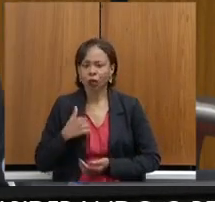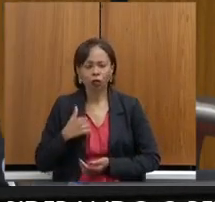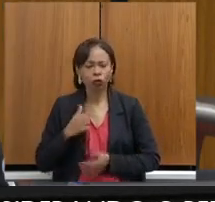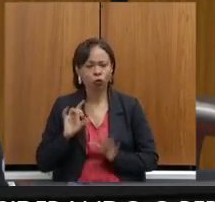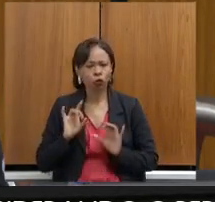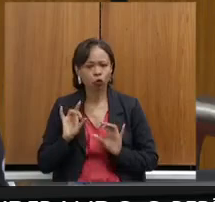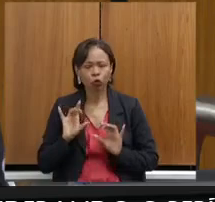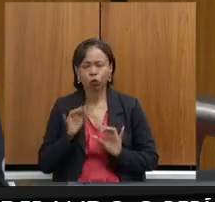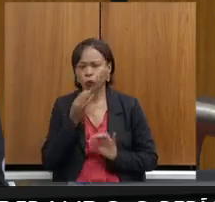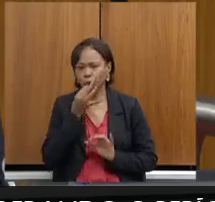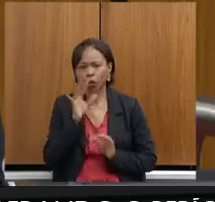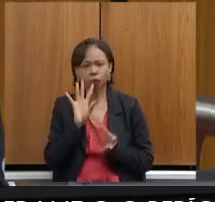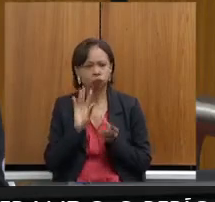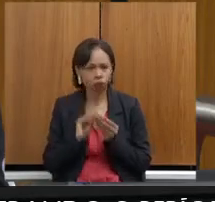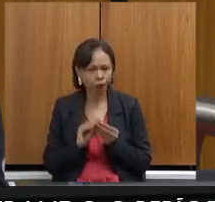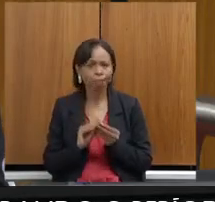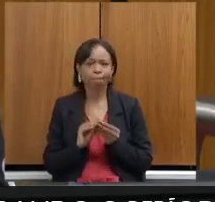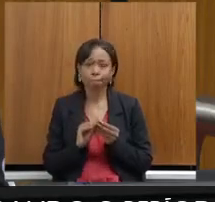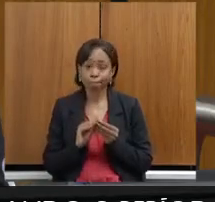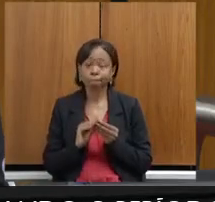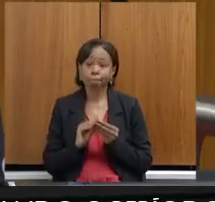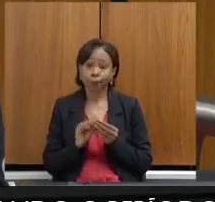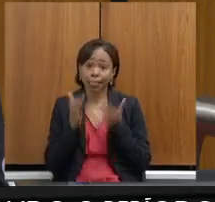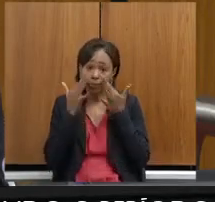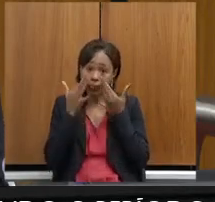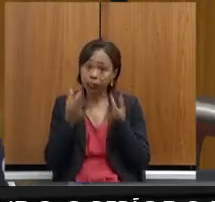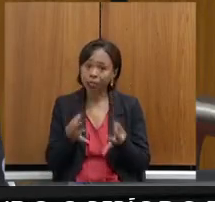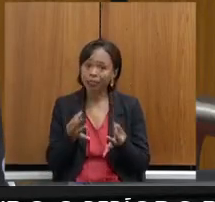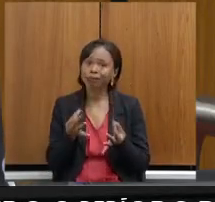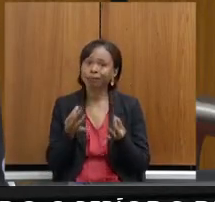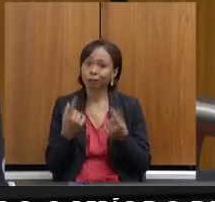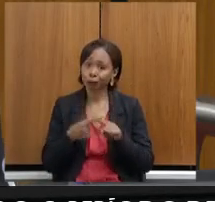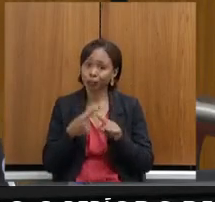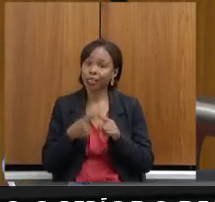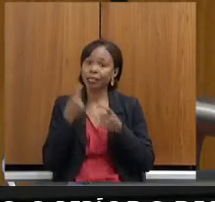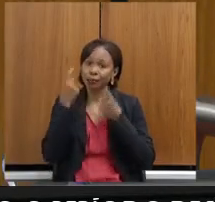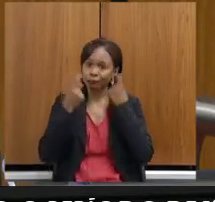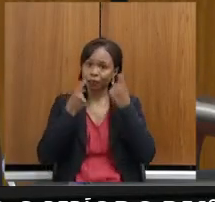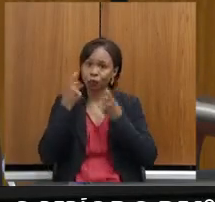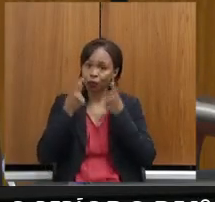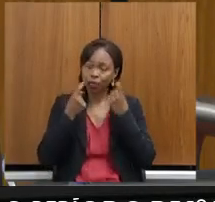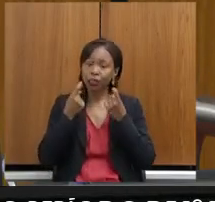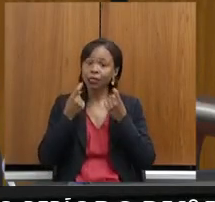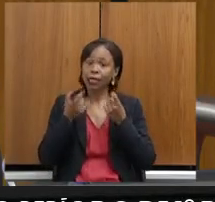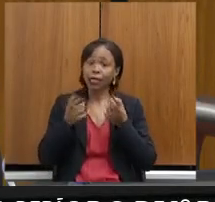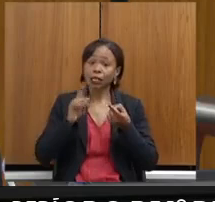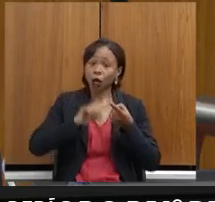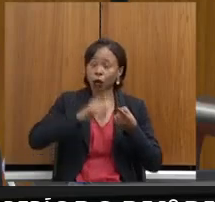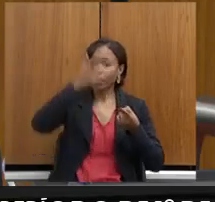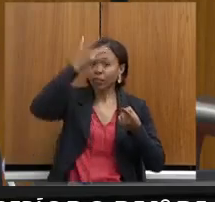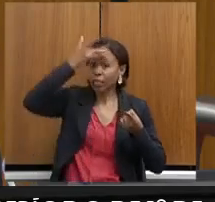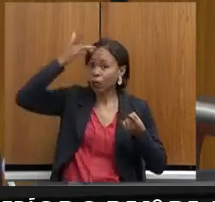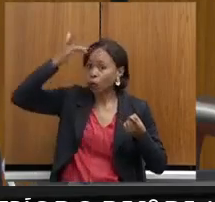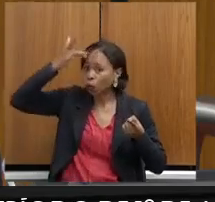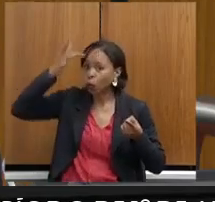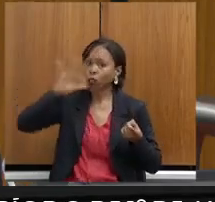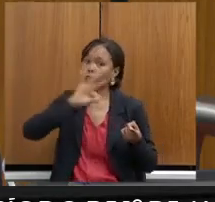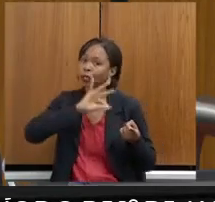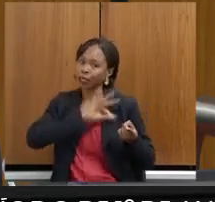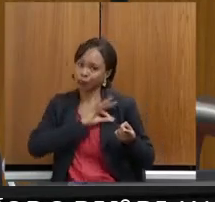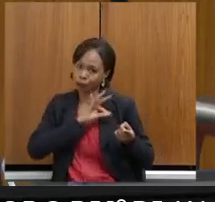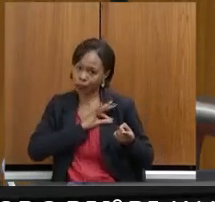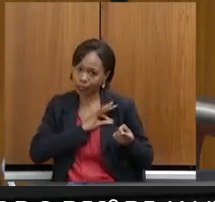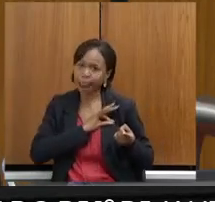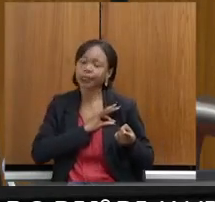assar esse Alerta preocupante a saúde mental dos nossos policiais das nossas